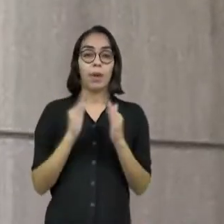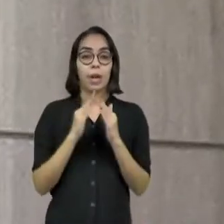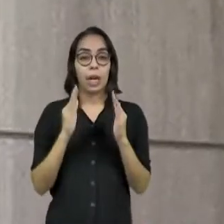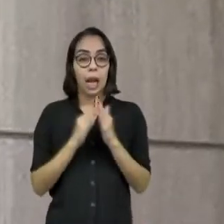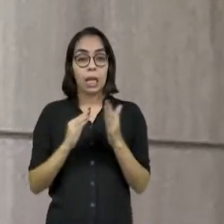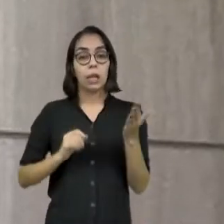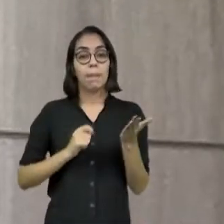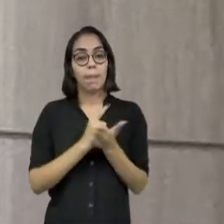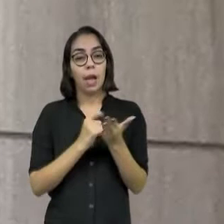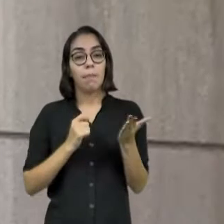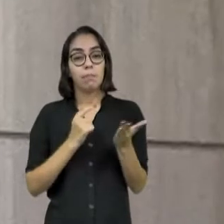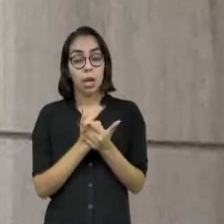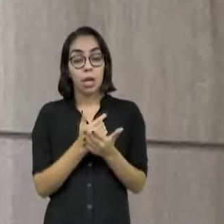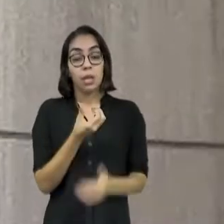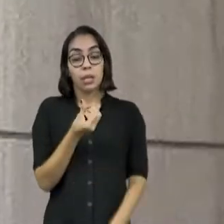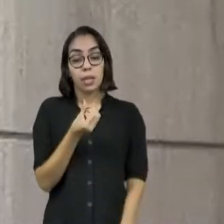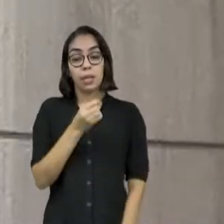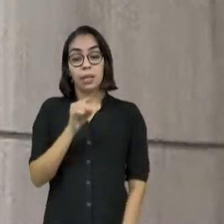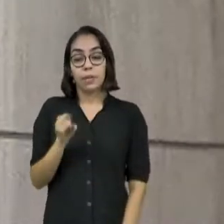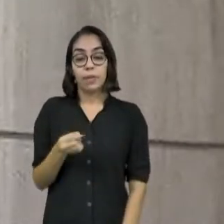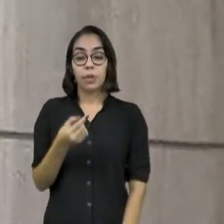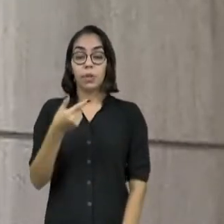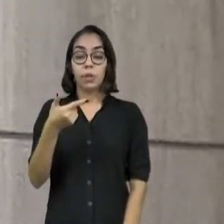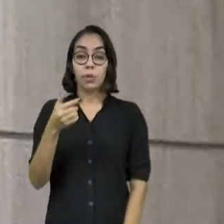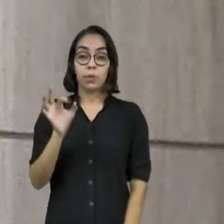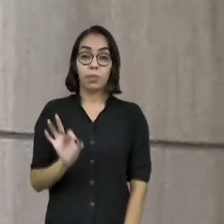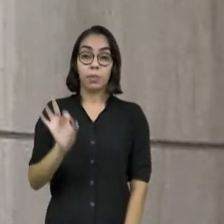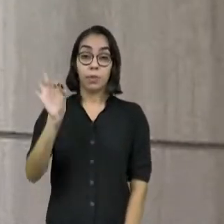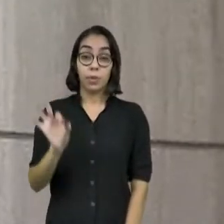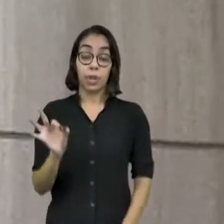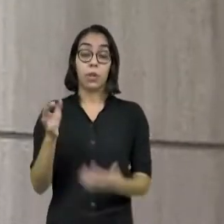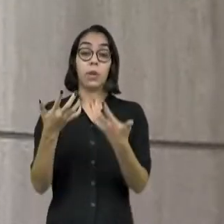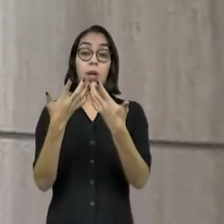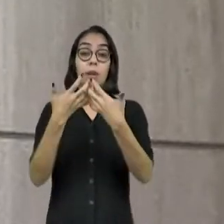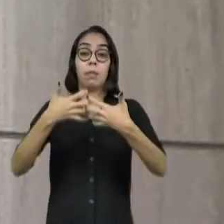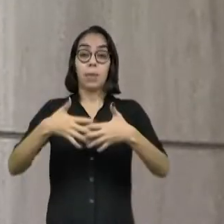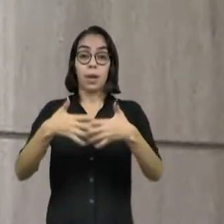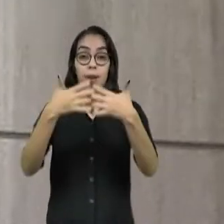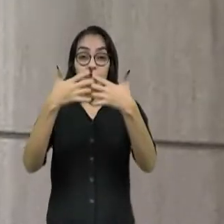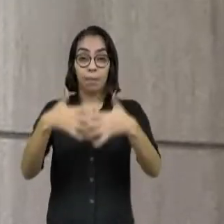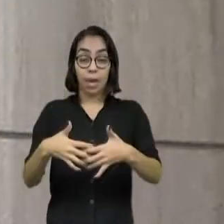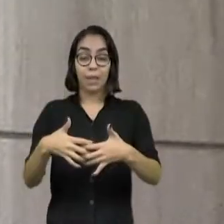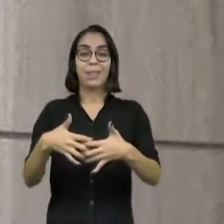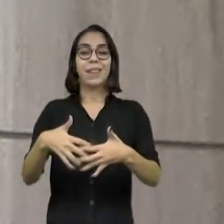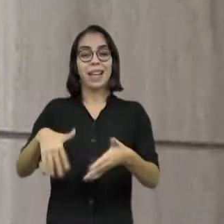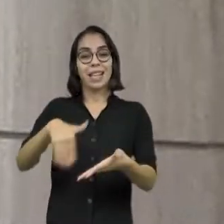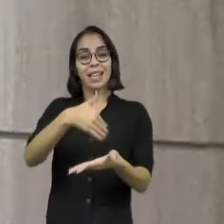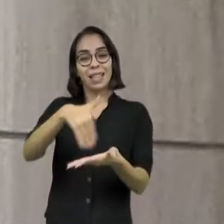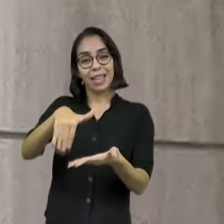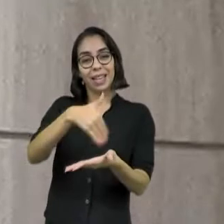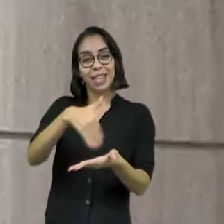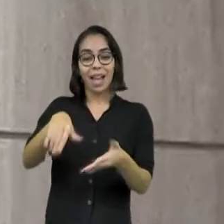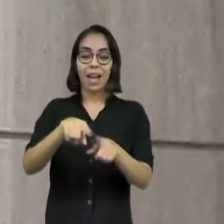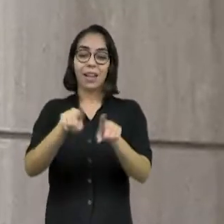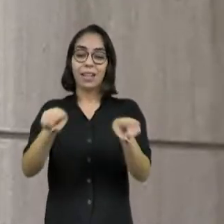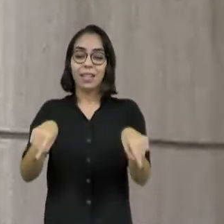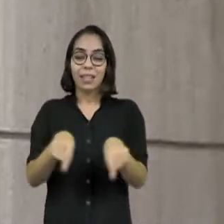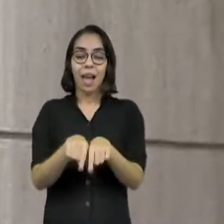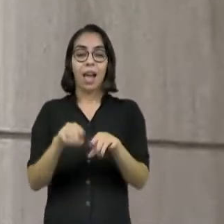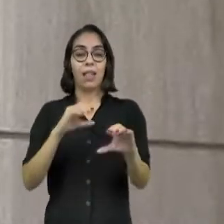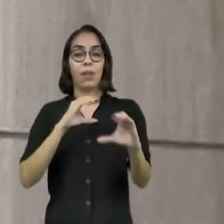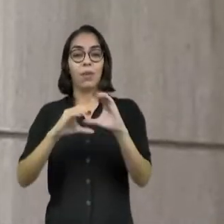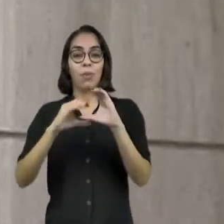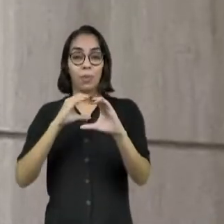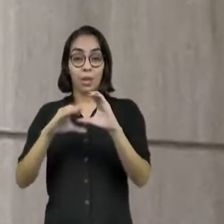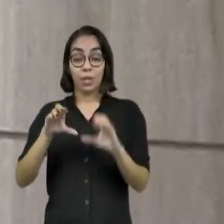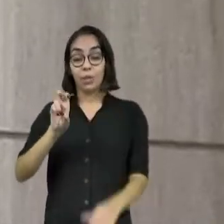de 6,2%, equipamentos e materiais para escritório, informática e comunicação, com variação